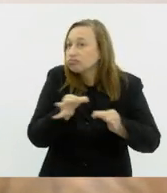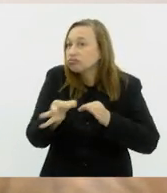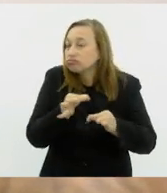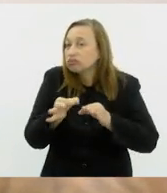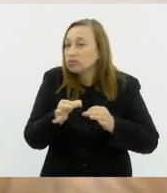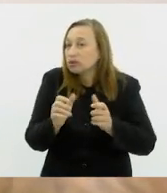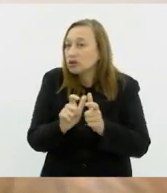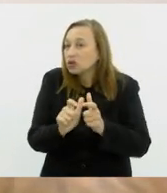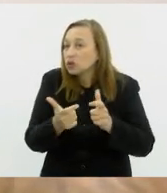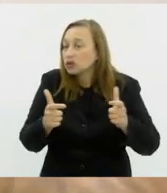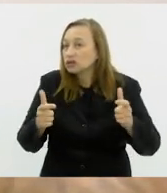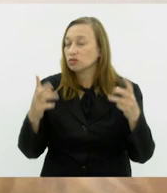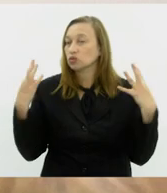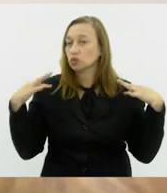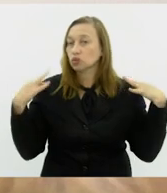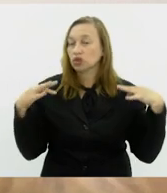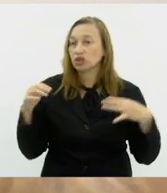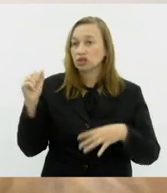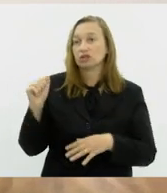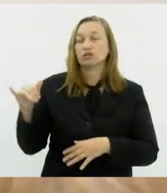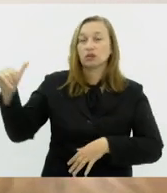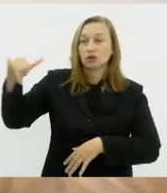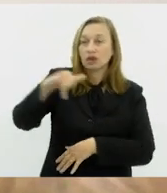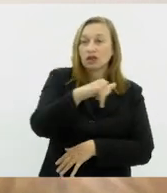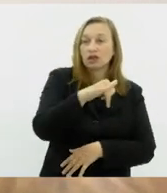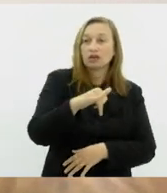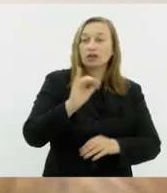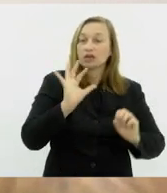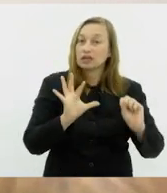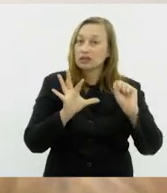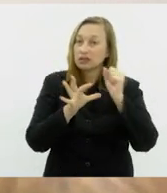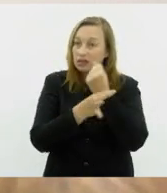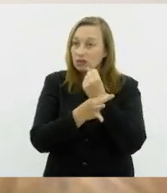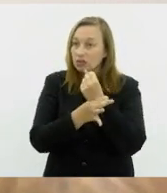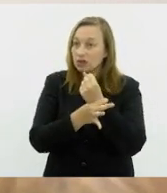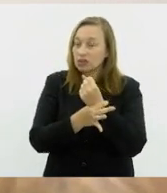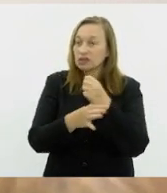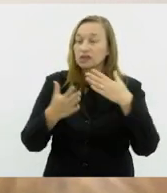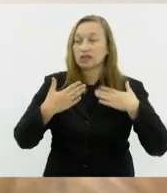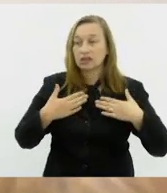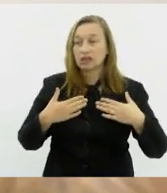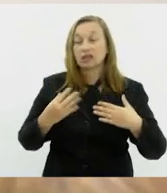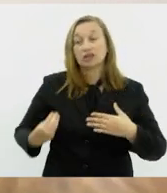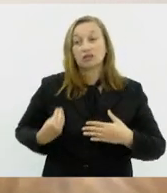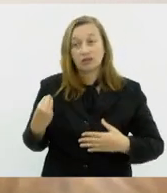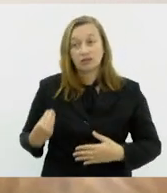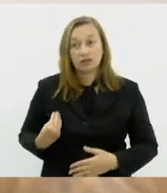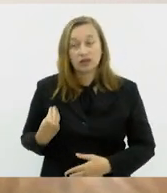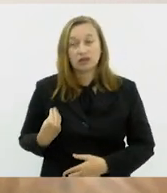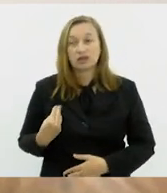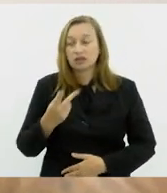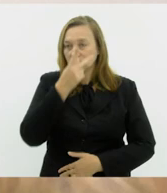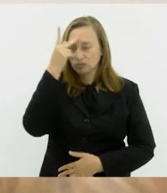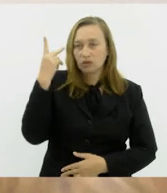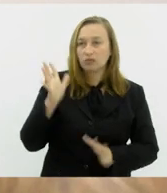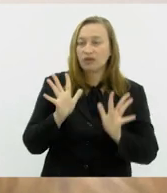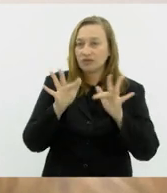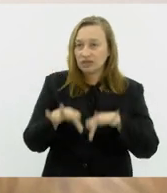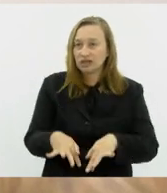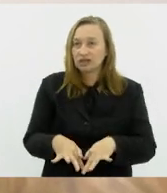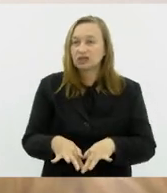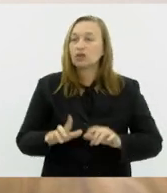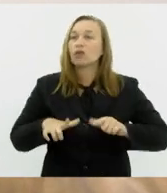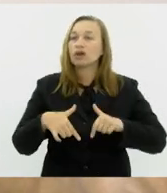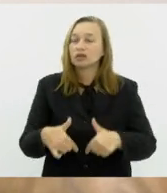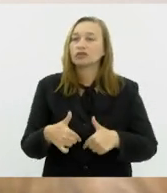do turismo aéreo com a necessidade de preservar a tranquilidade dos cidadãos. Para concluir, como ações